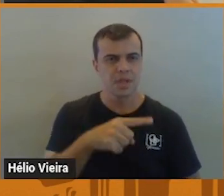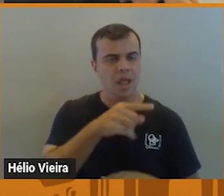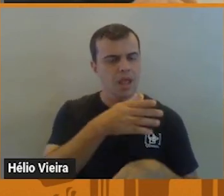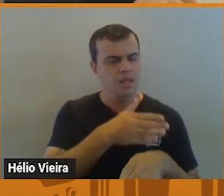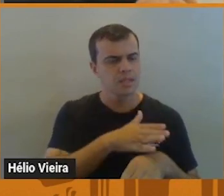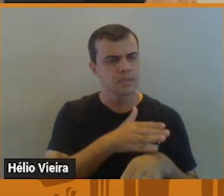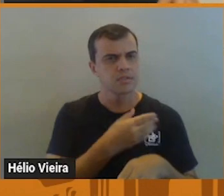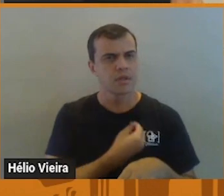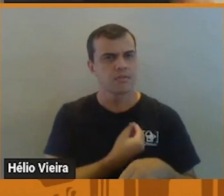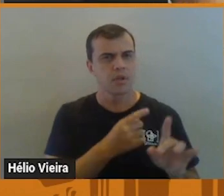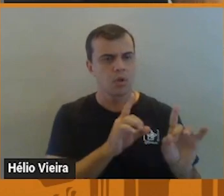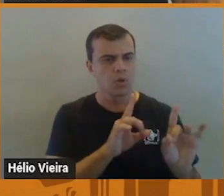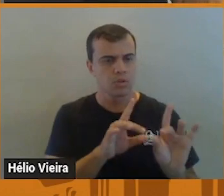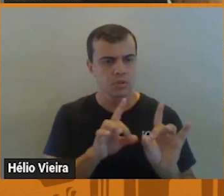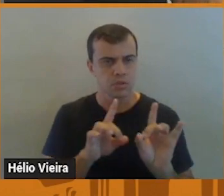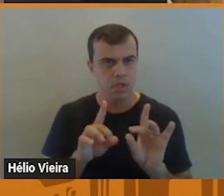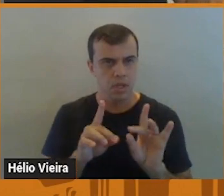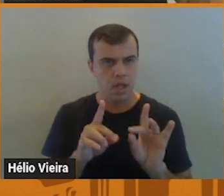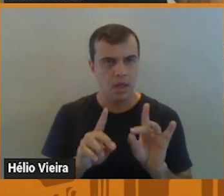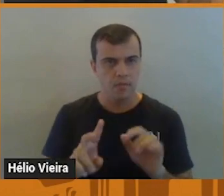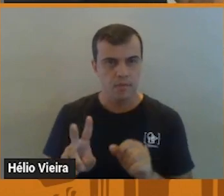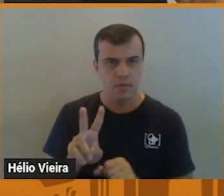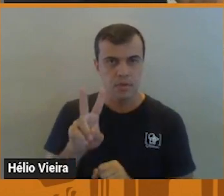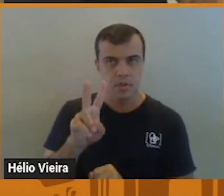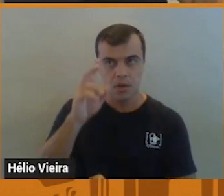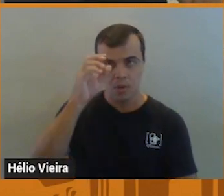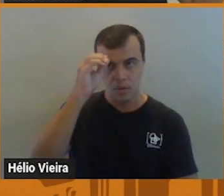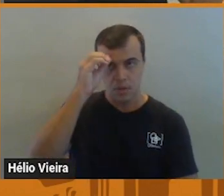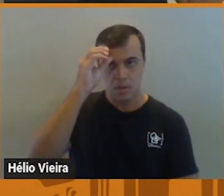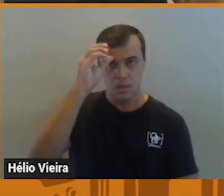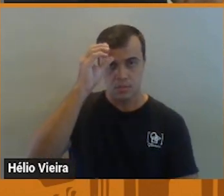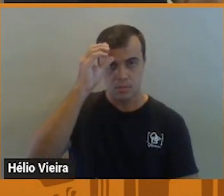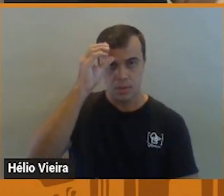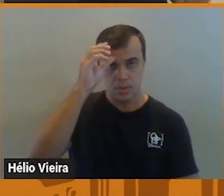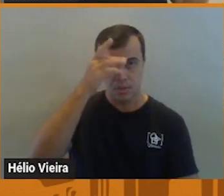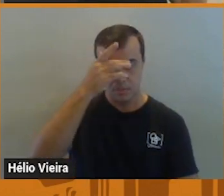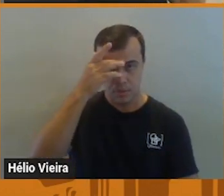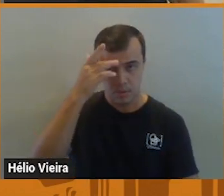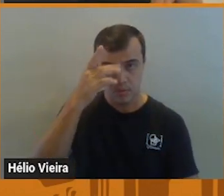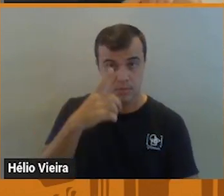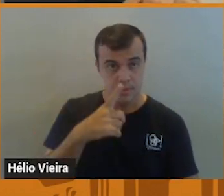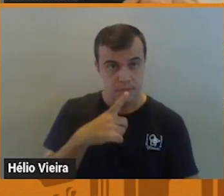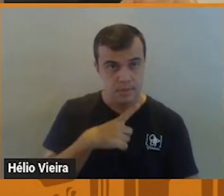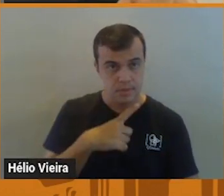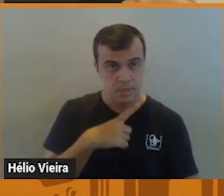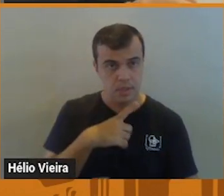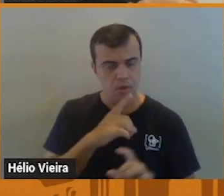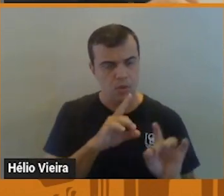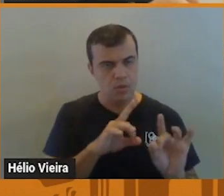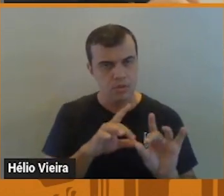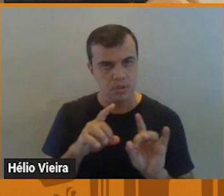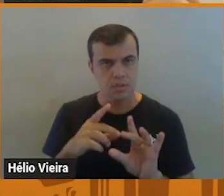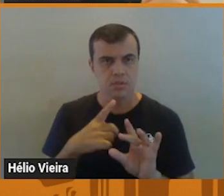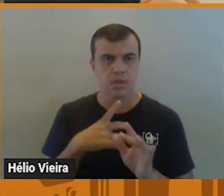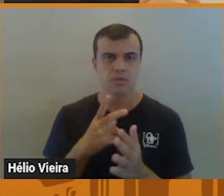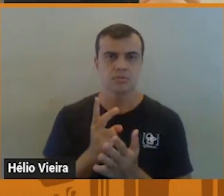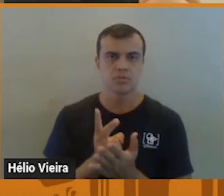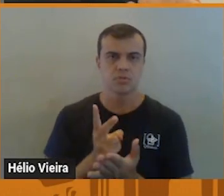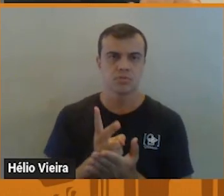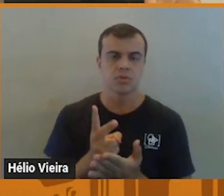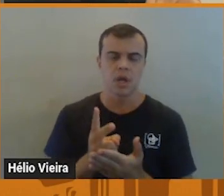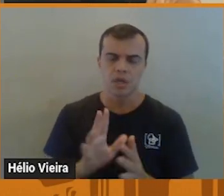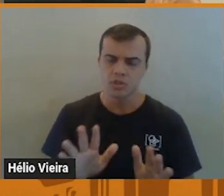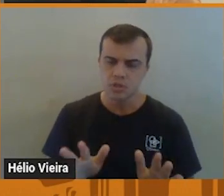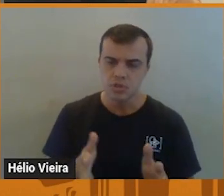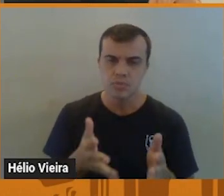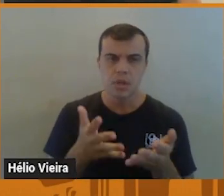vida cotidiana e essa valorização do conhecimento que a pessoa tem no cotidiano, para que ele seja estimulado